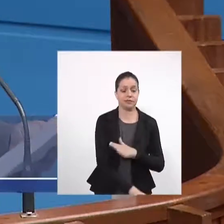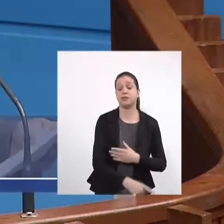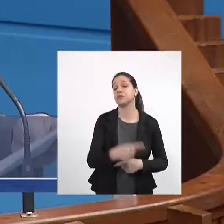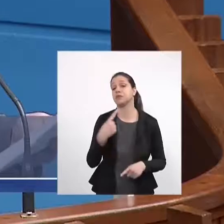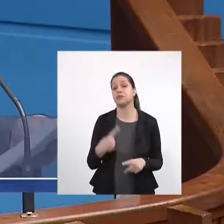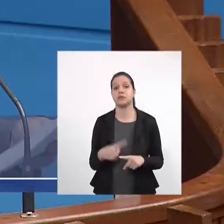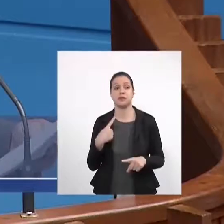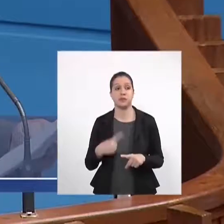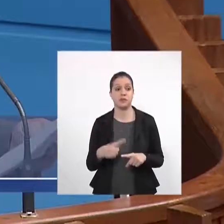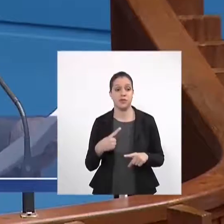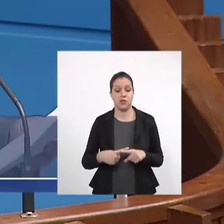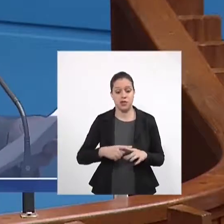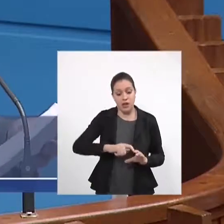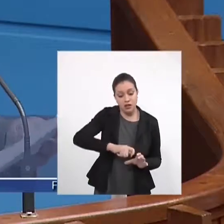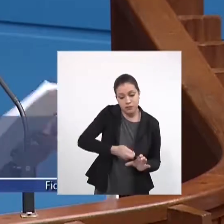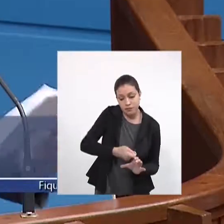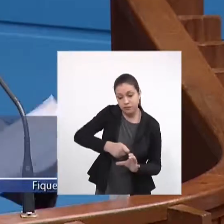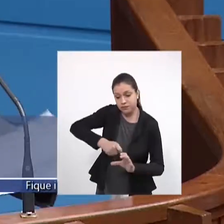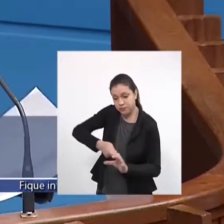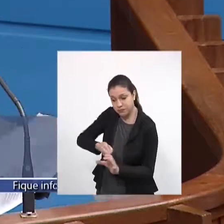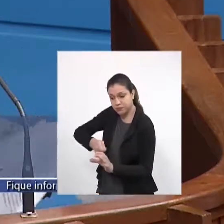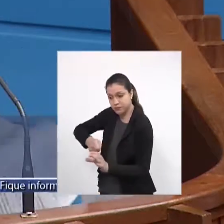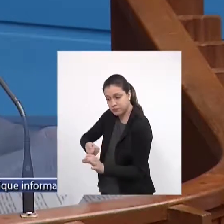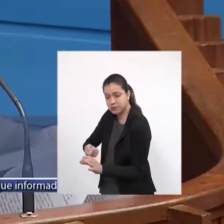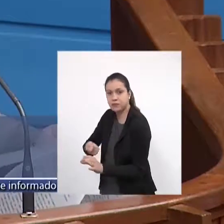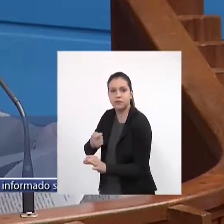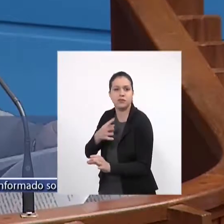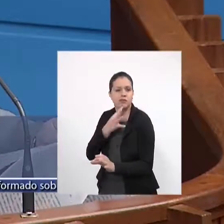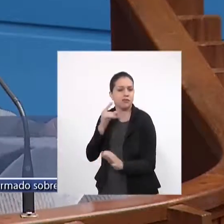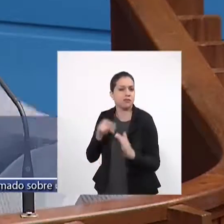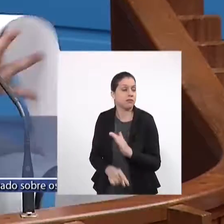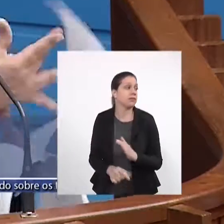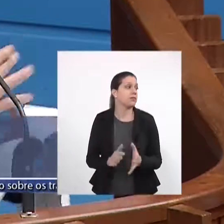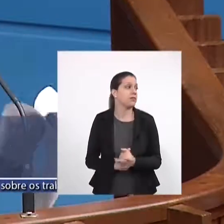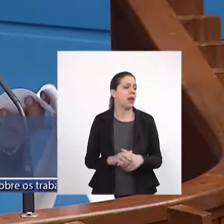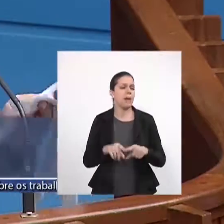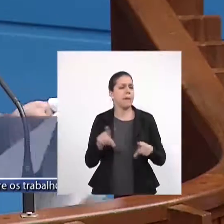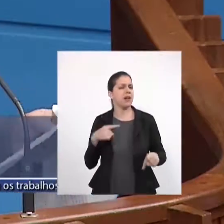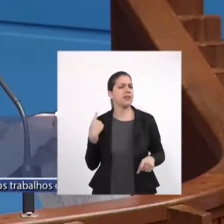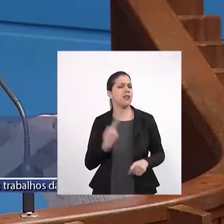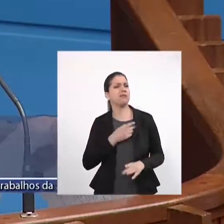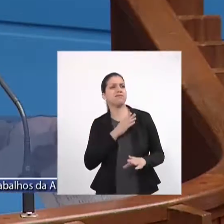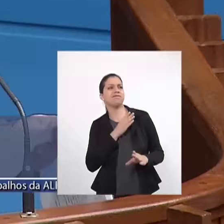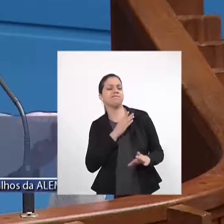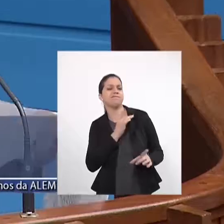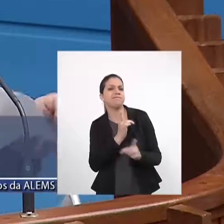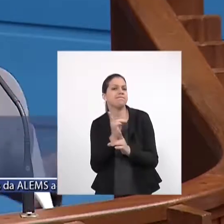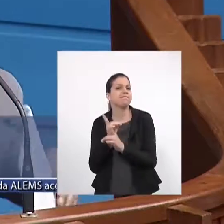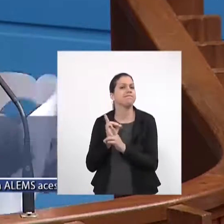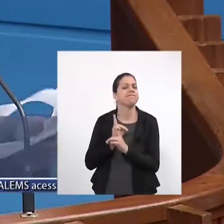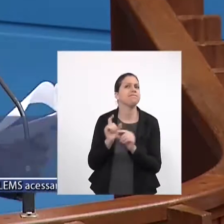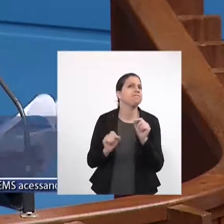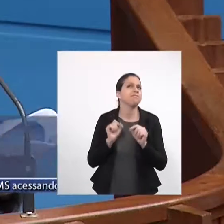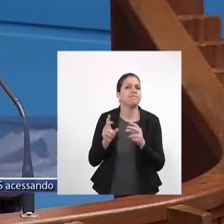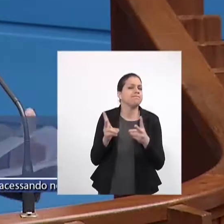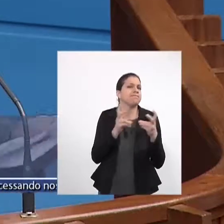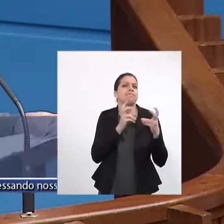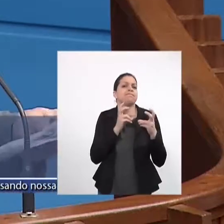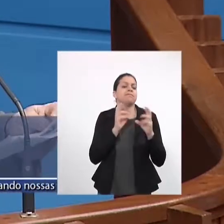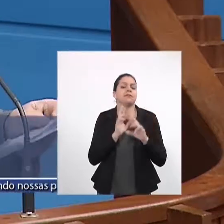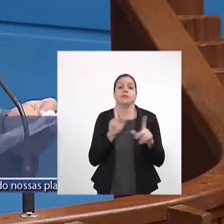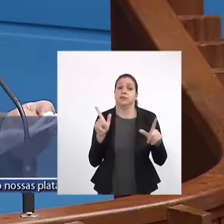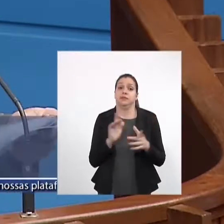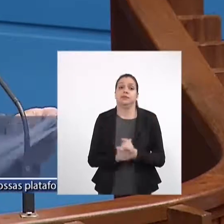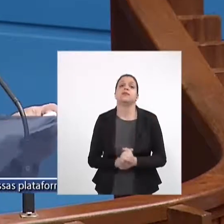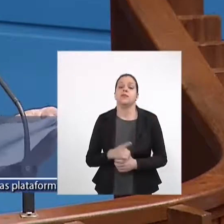deve apertar parafusos. Mas será que estamos conseguindo identificar essa diferenciação? Lembremos aqui do